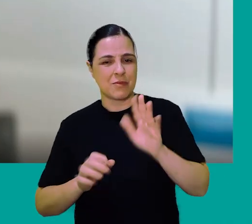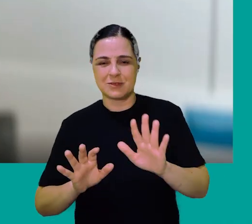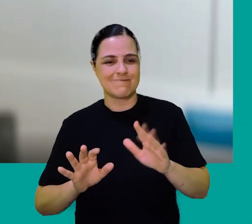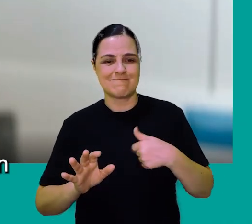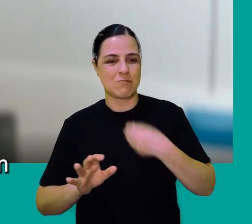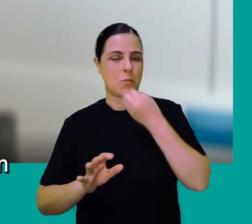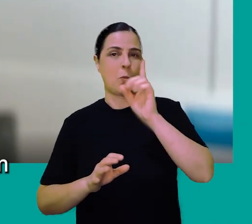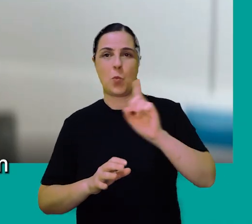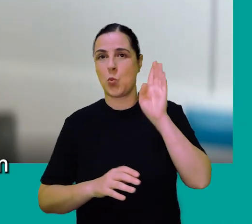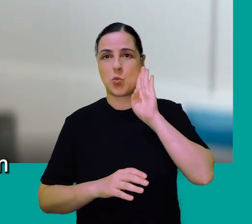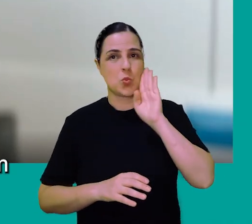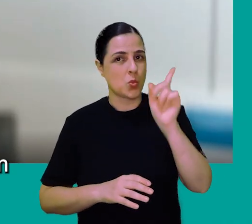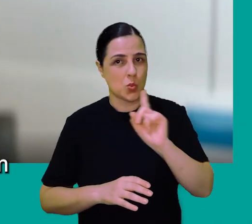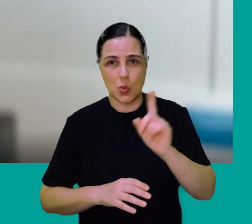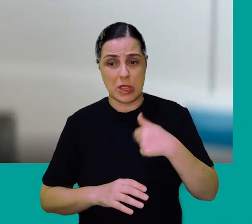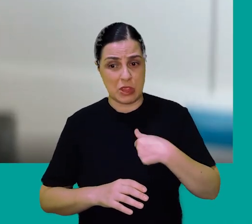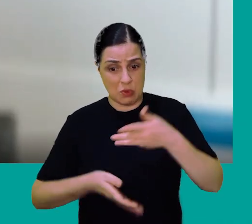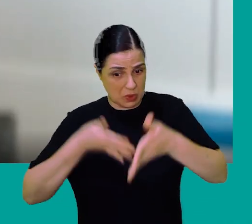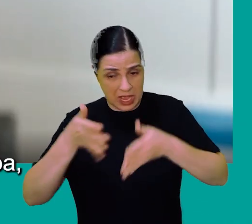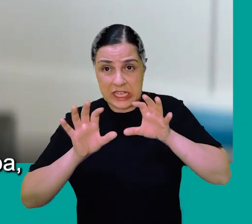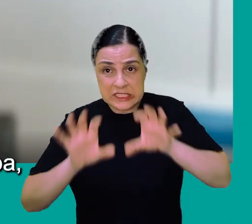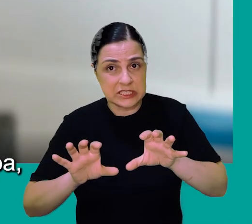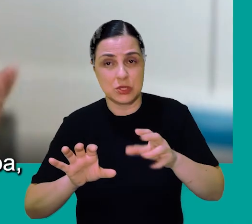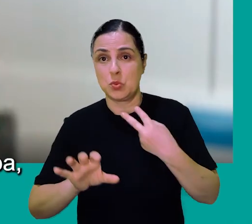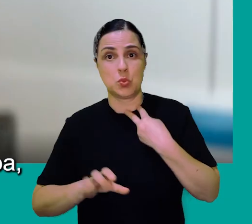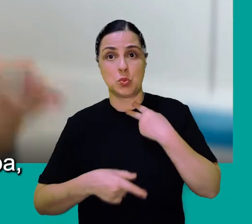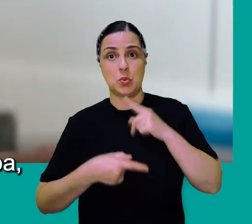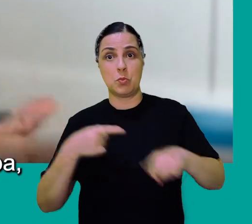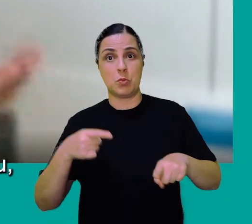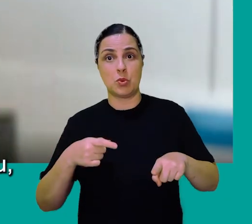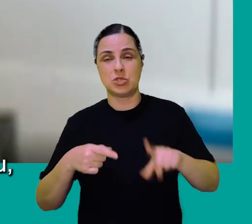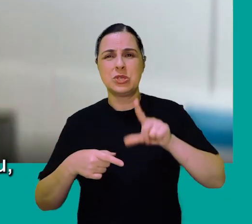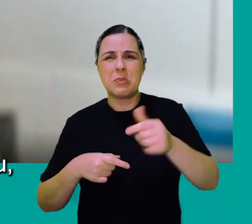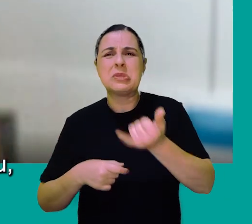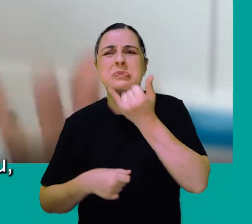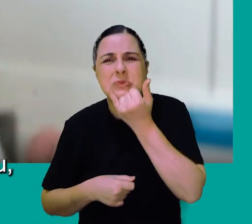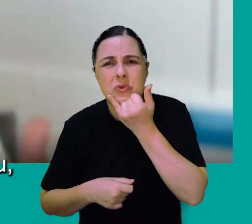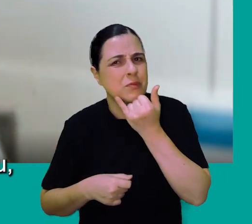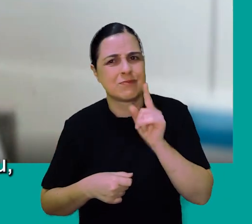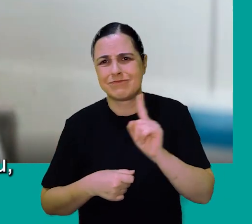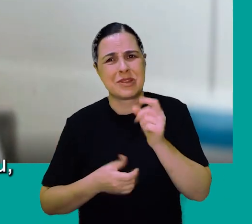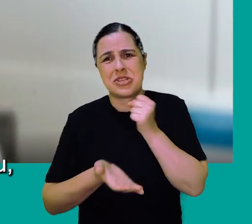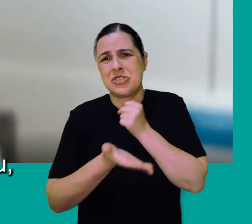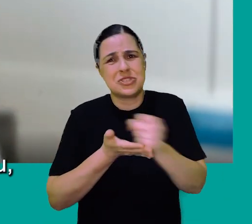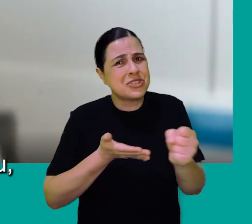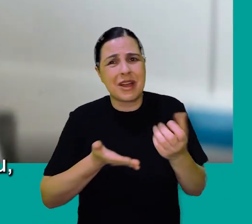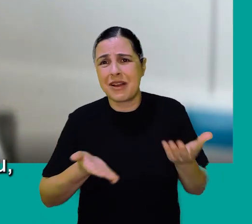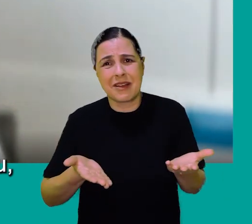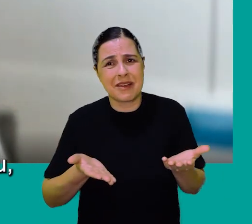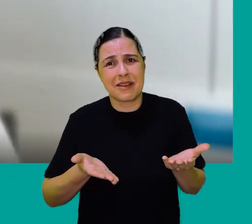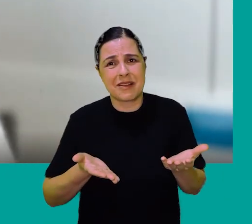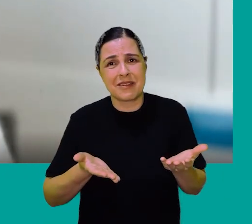legal, sabe? Tipo, isso eu não posso ficar falando isso assim. E não tem nem como pedir desculpa, porque aquele momento já passou, aquilo já